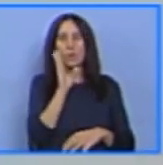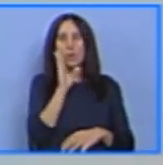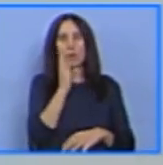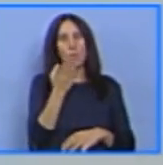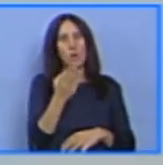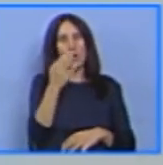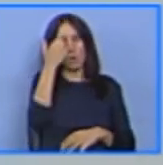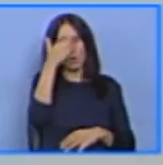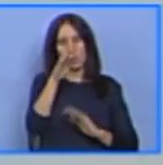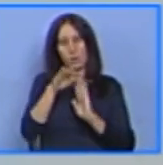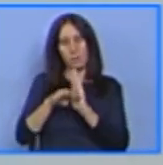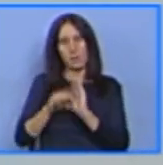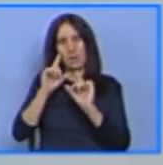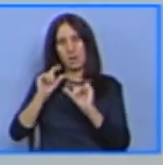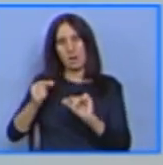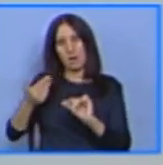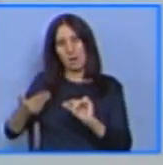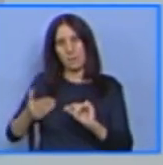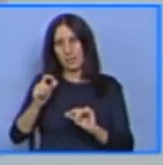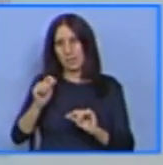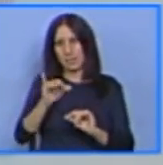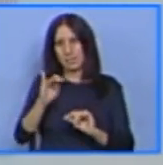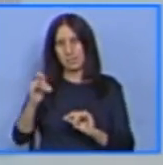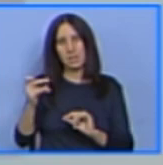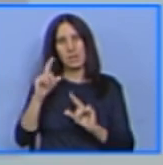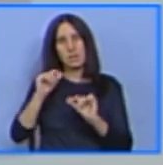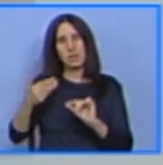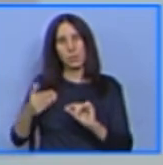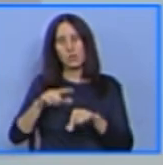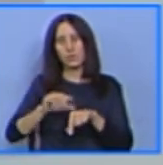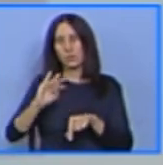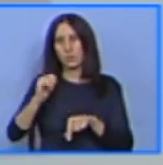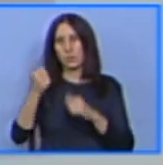ainda pode acompanhar a edição rádio do programa Eclésia. É na Antena 1 pelas